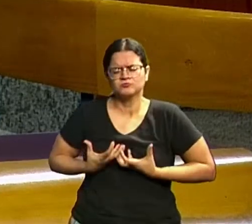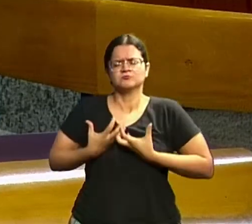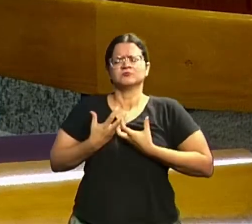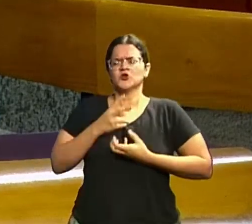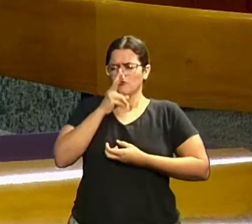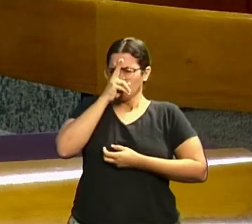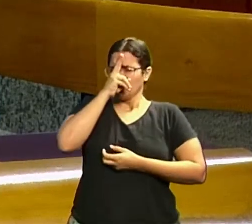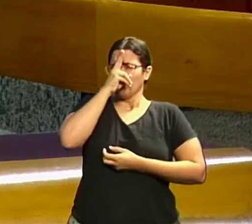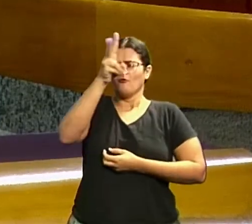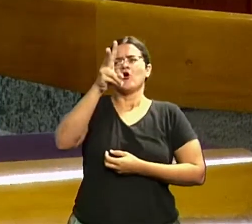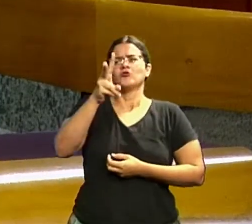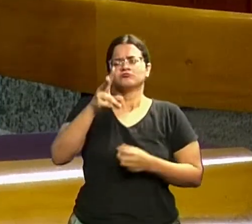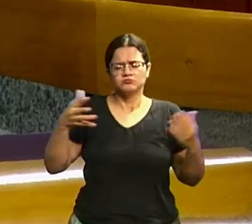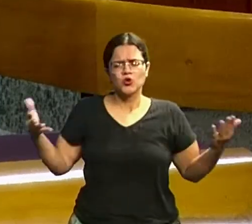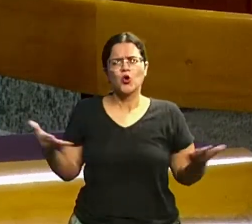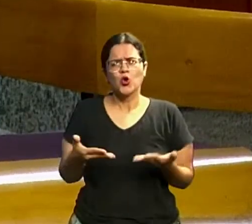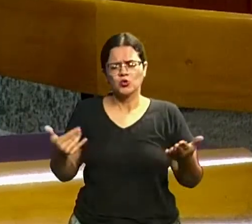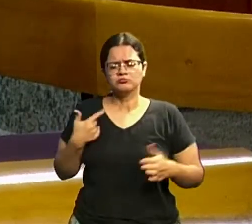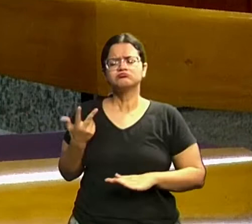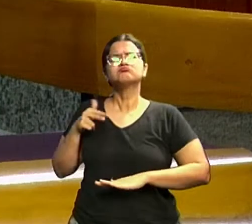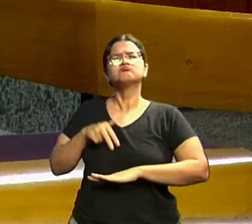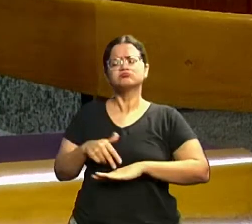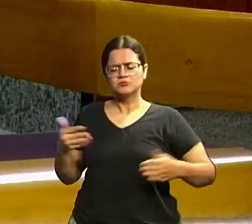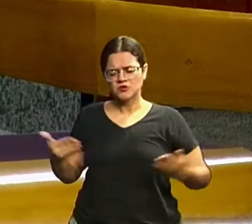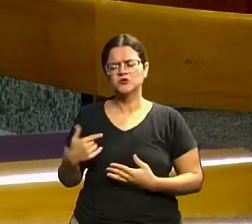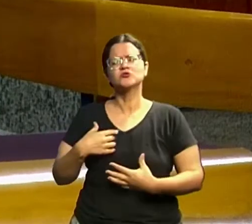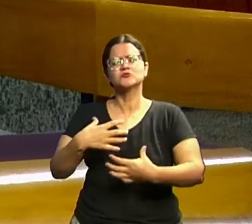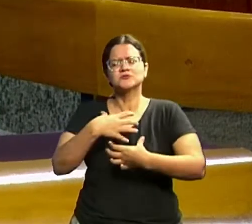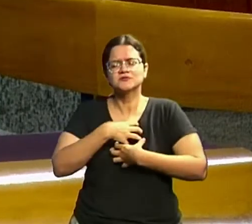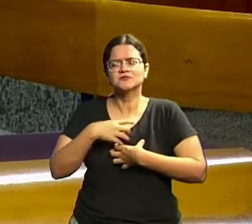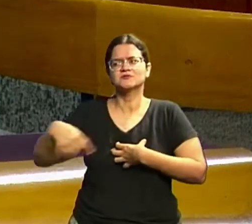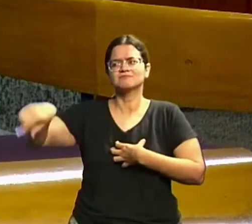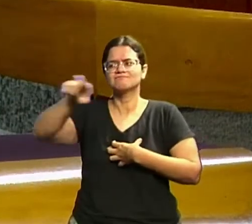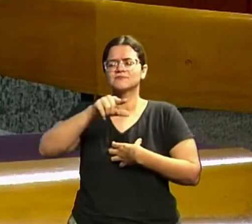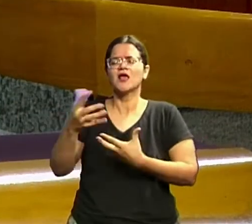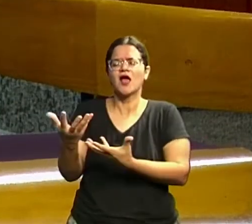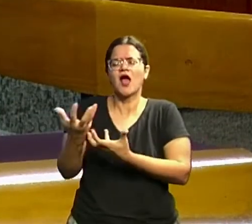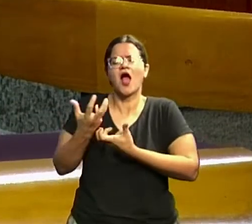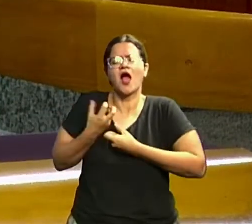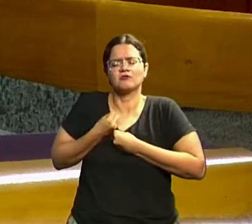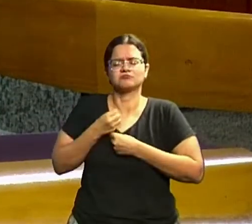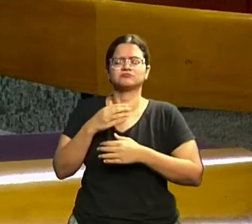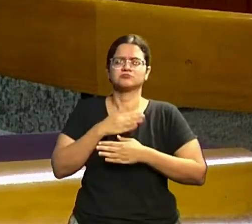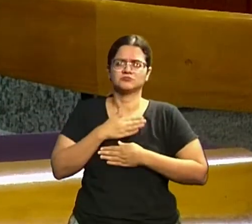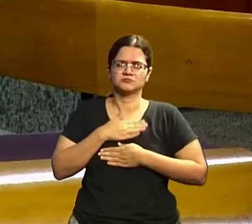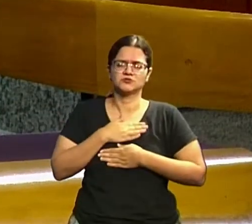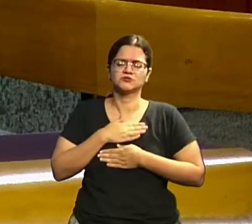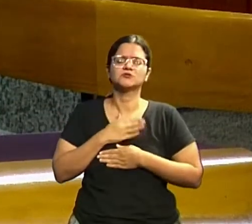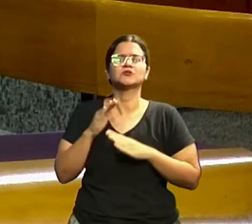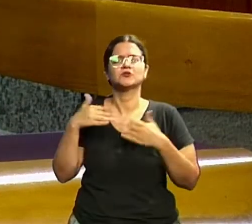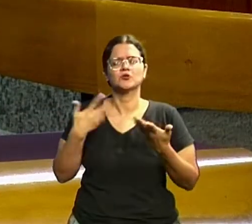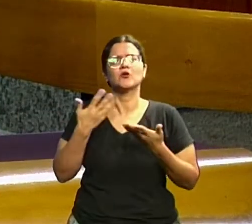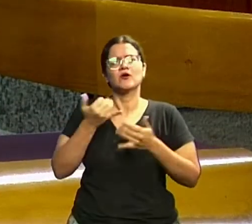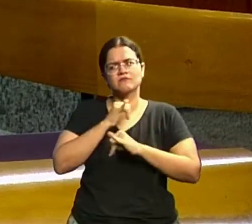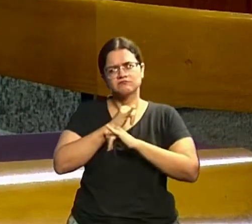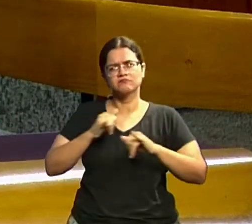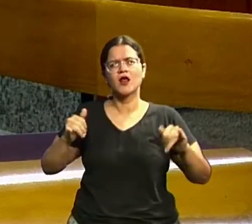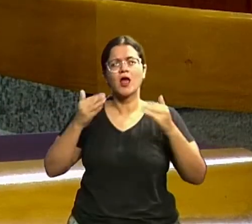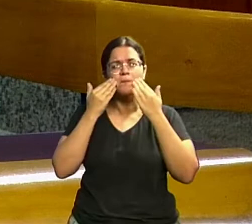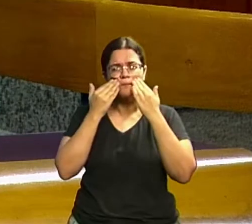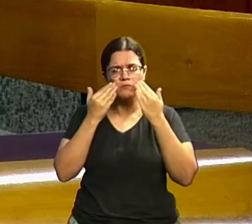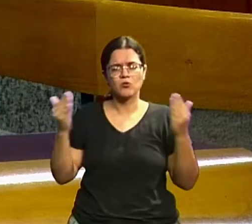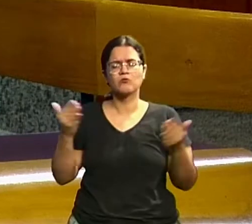senti fortalecida. E hoje aqui eu estou me sentindo acolhida por vocês. E eu quero publicamente